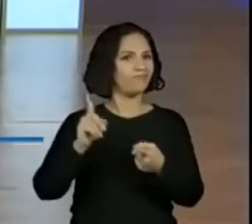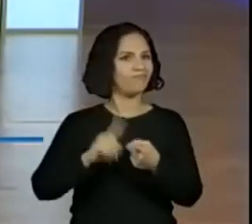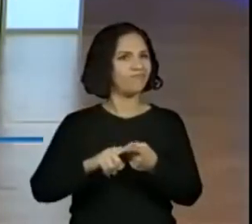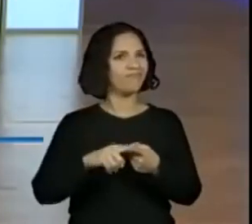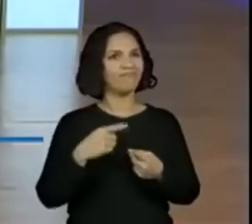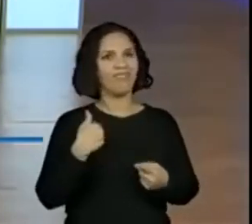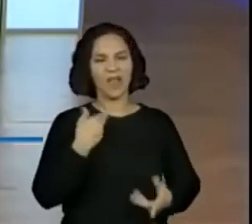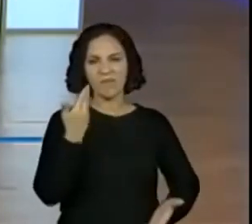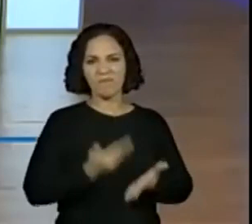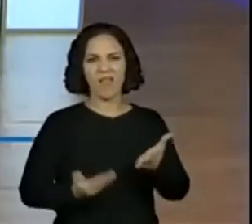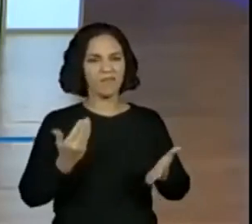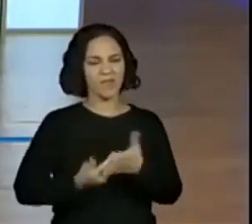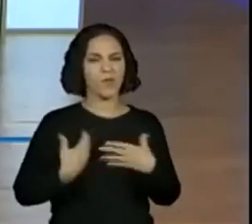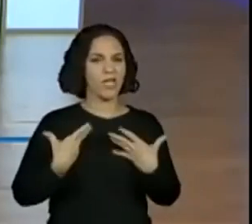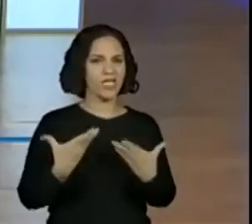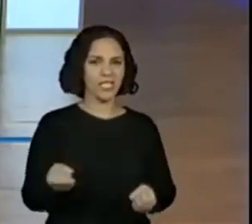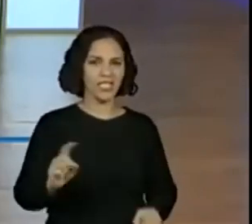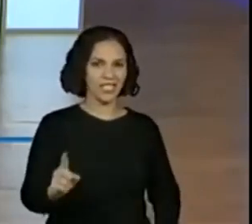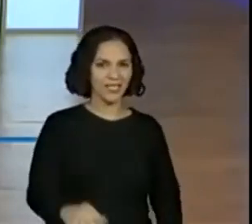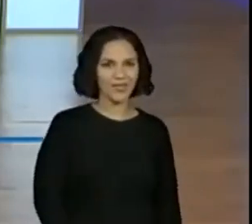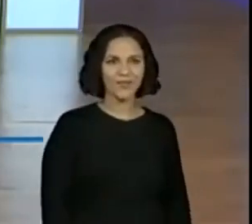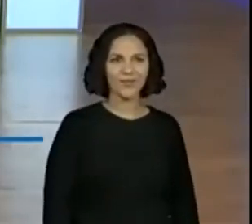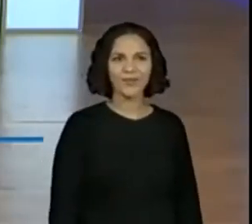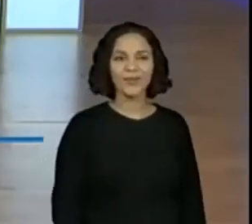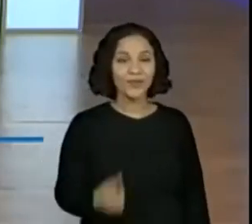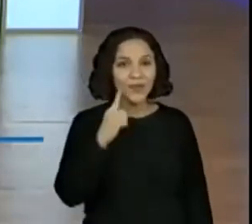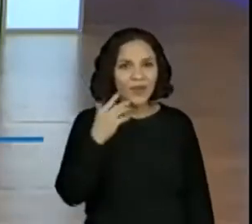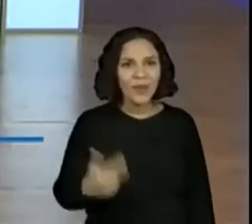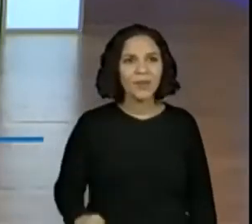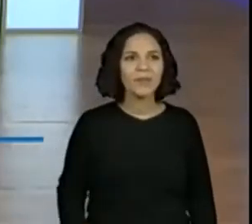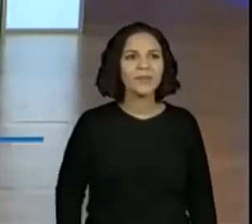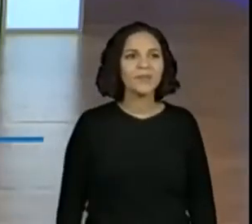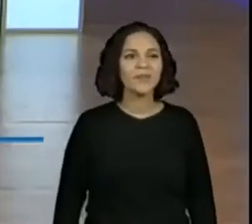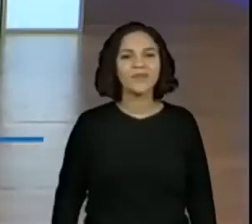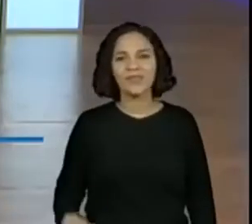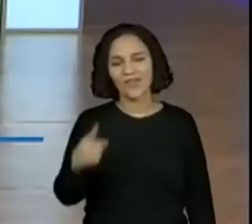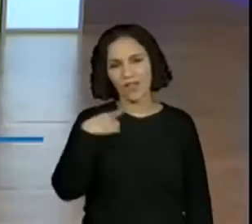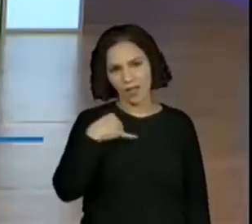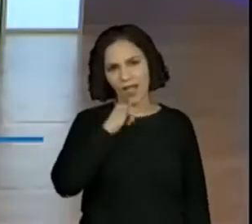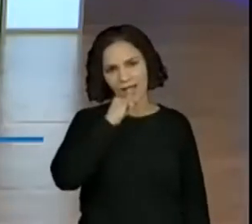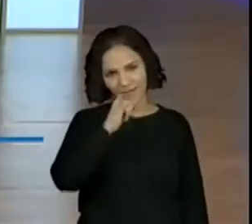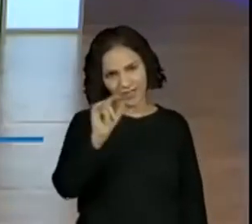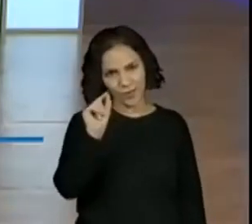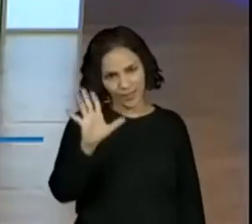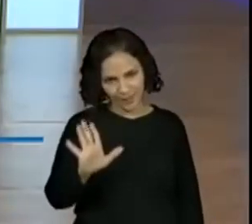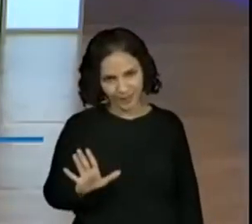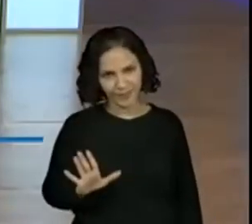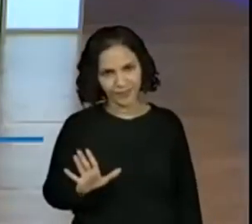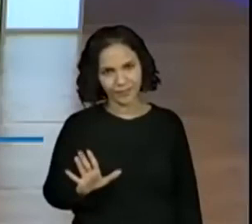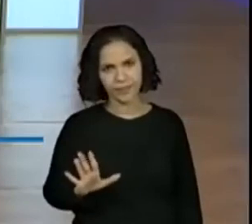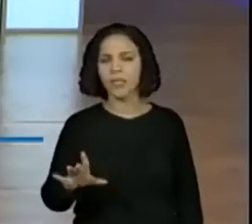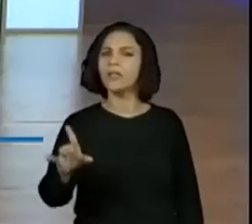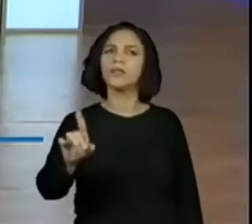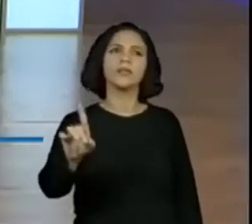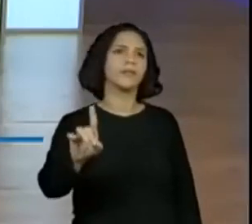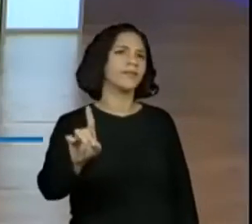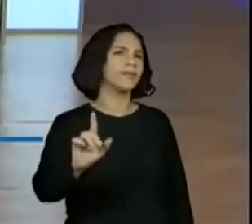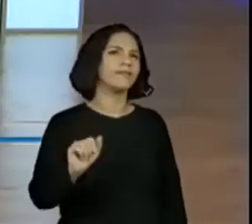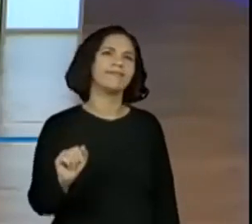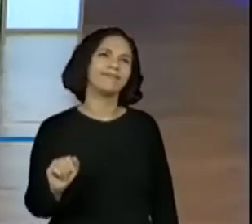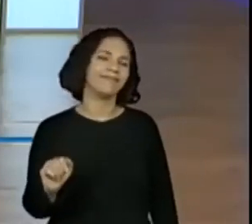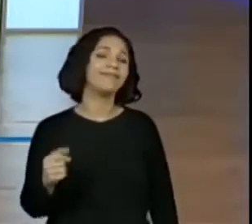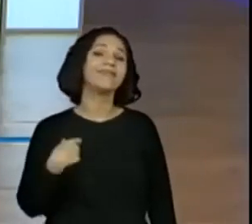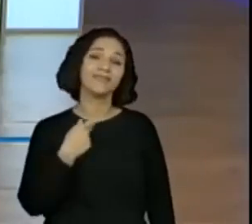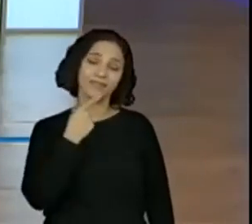porque eu não sei ficar perdendo desse jeito Vamos gente orar olha quero avisar rapidão vamos lá não não não